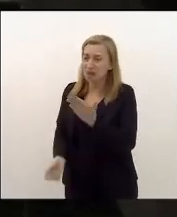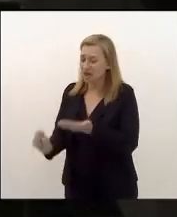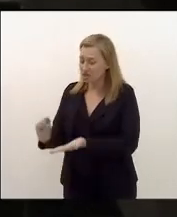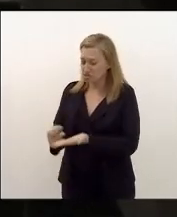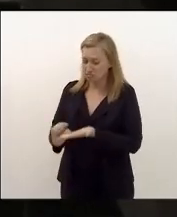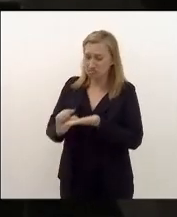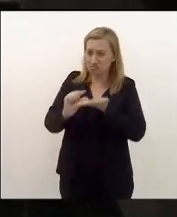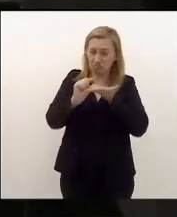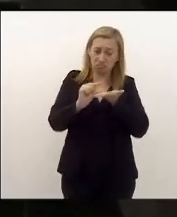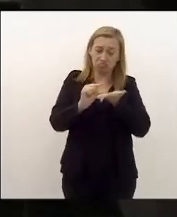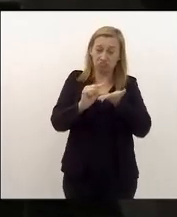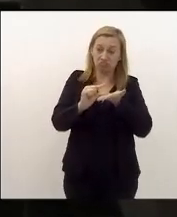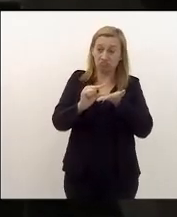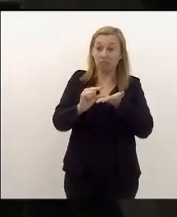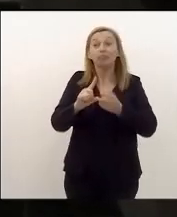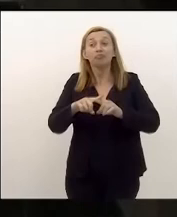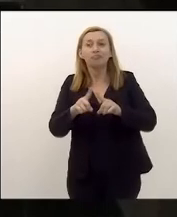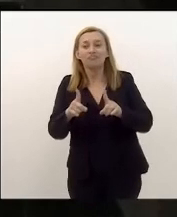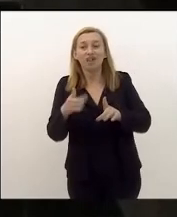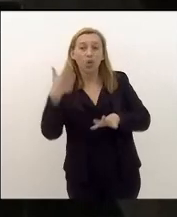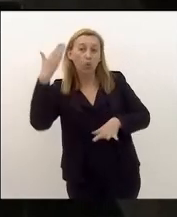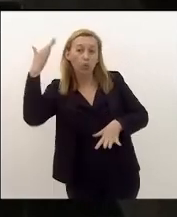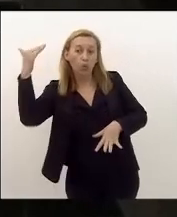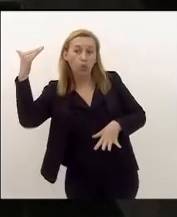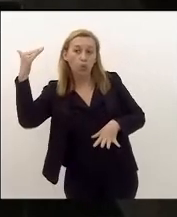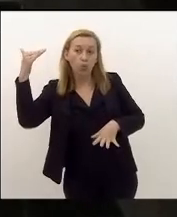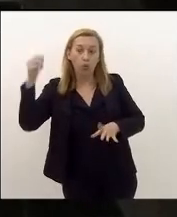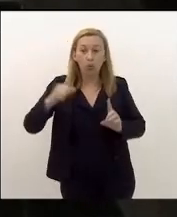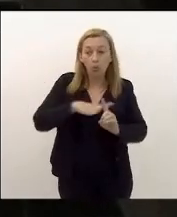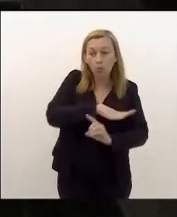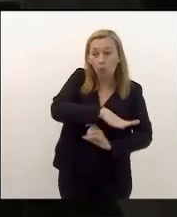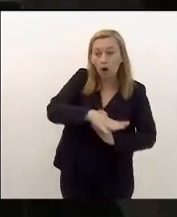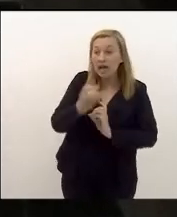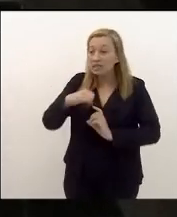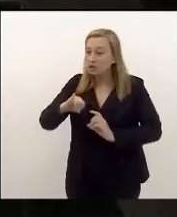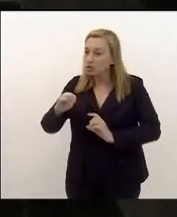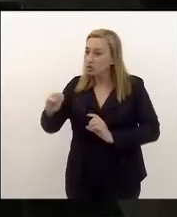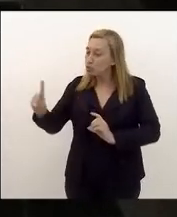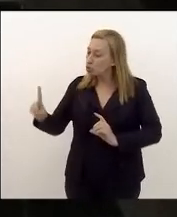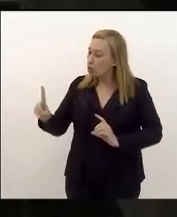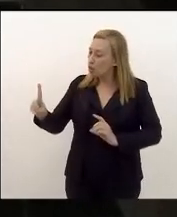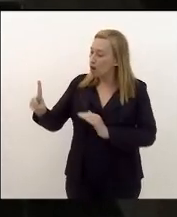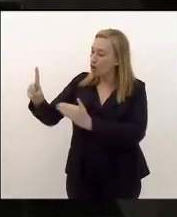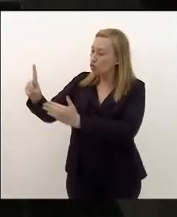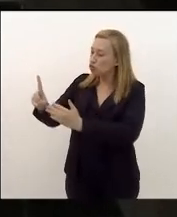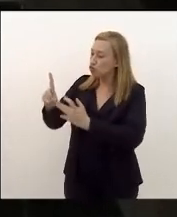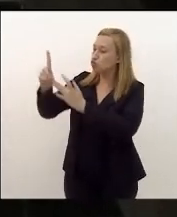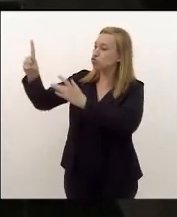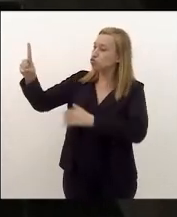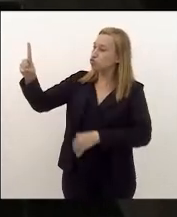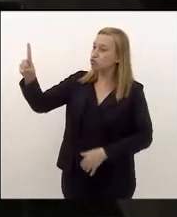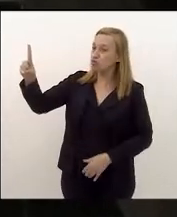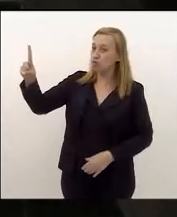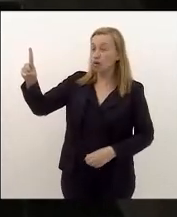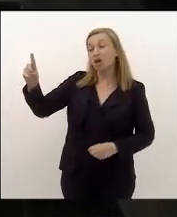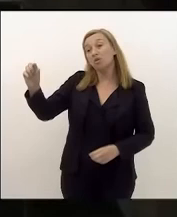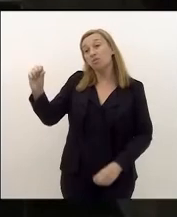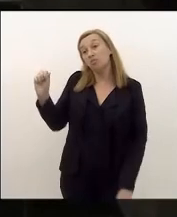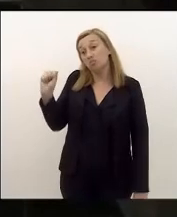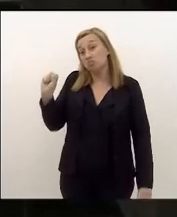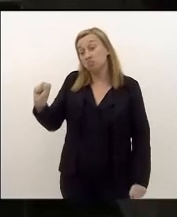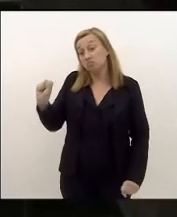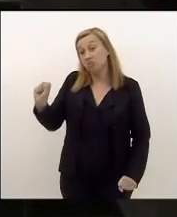algum sucesso social. Se o dólar subir, ele pode se entristecer